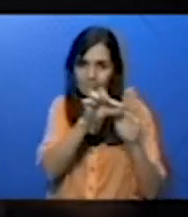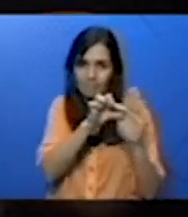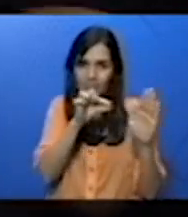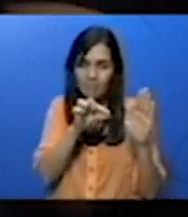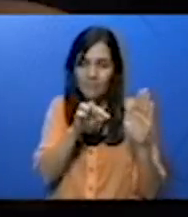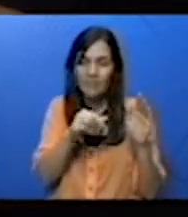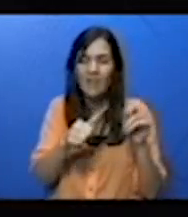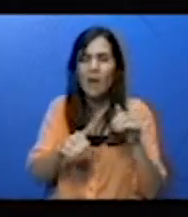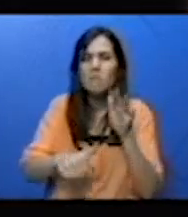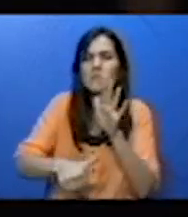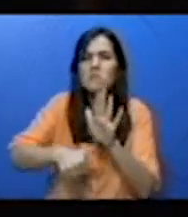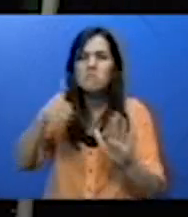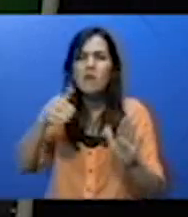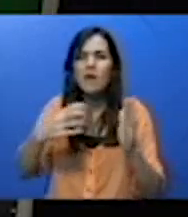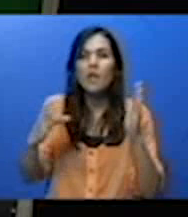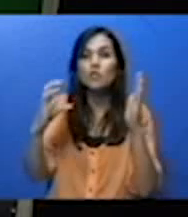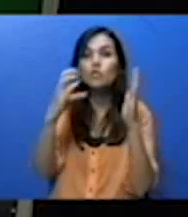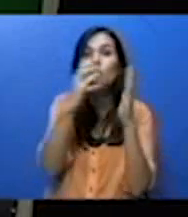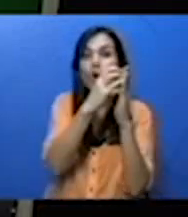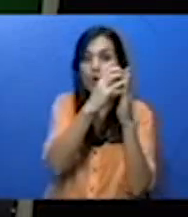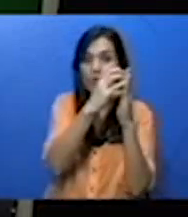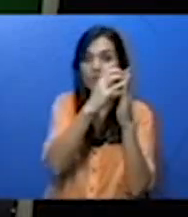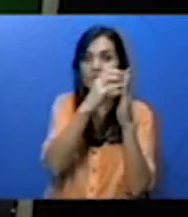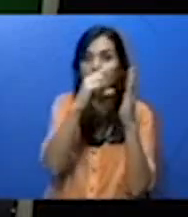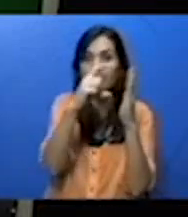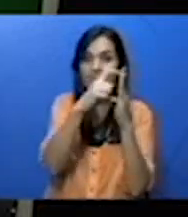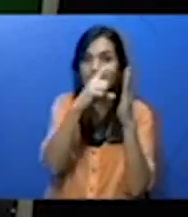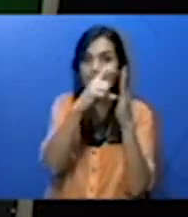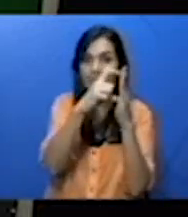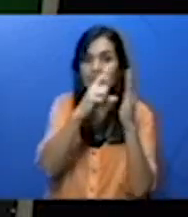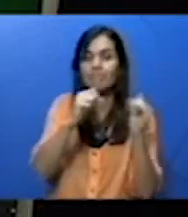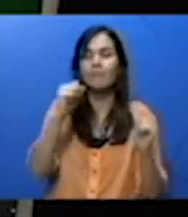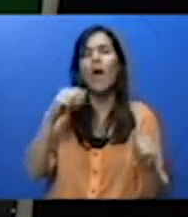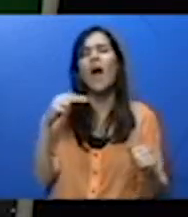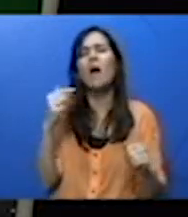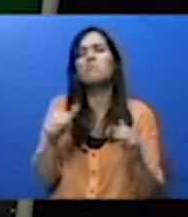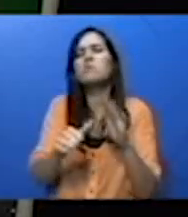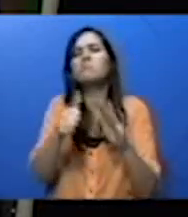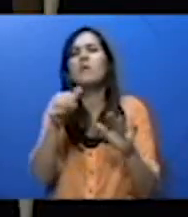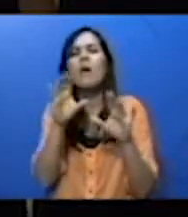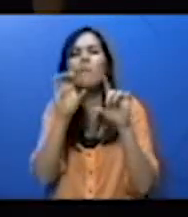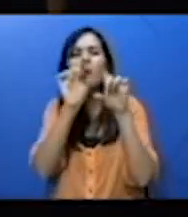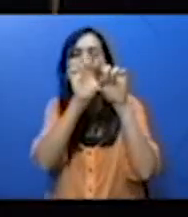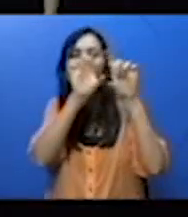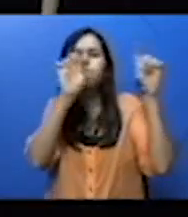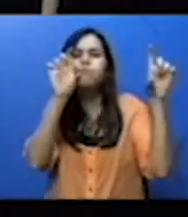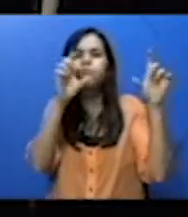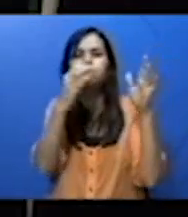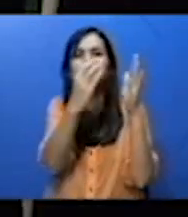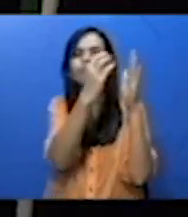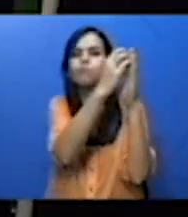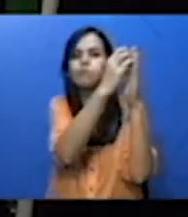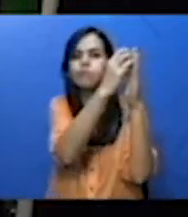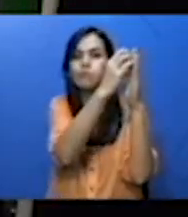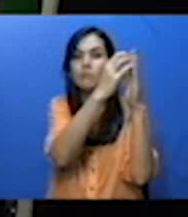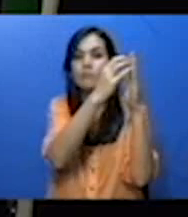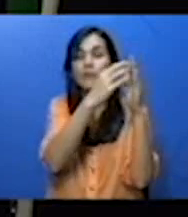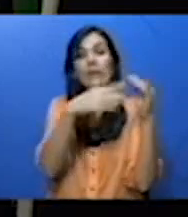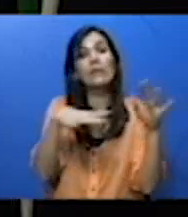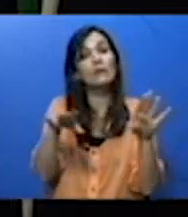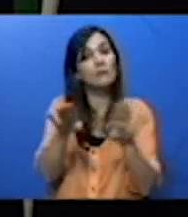primeira estrofe, tá? Que é a primeira partezinha que nós chamamos parte, né? Mas nós falamos estrofe. E